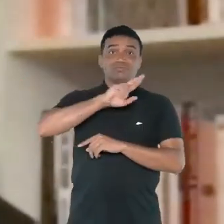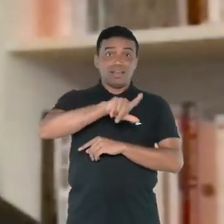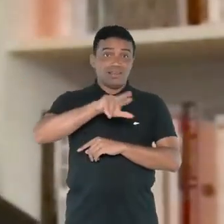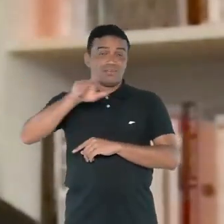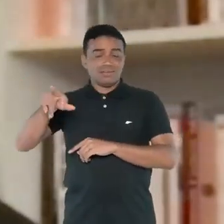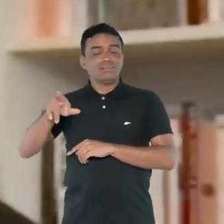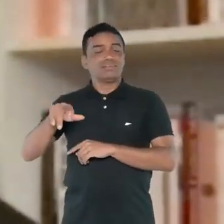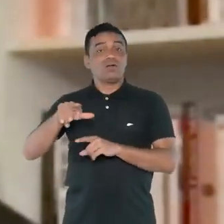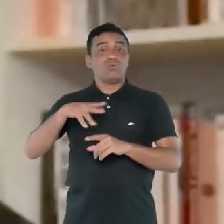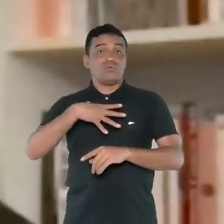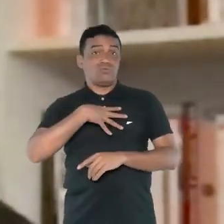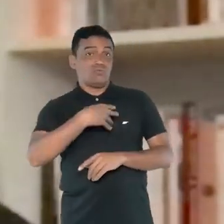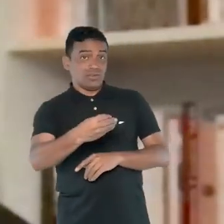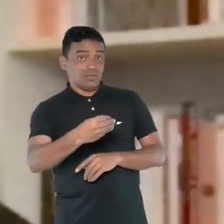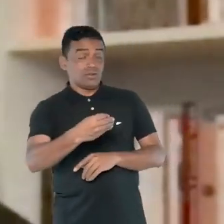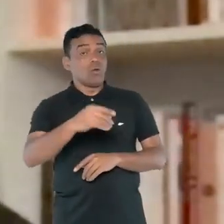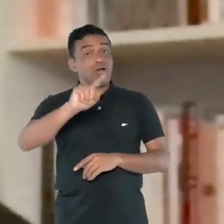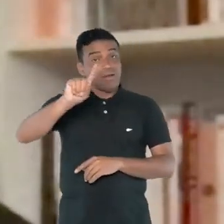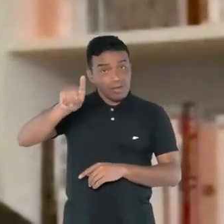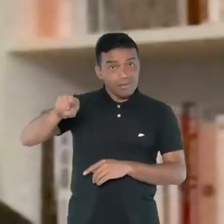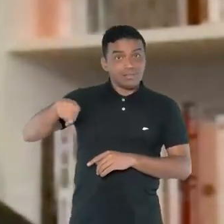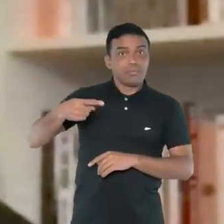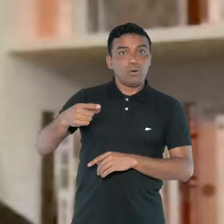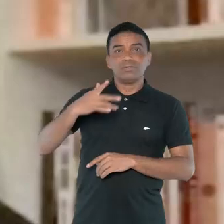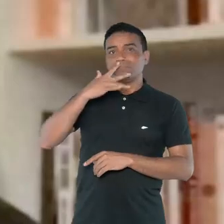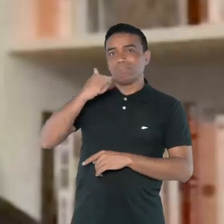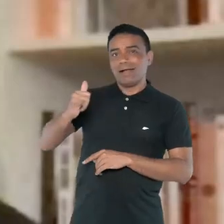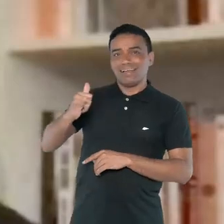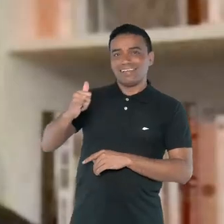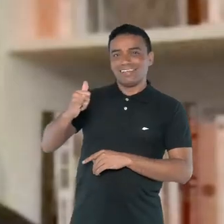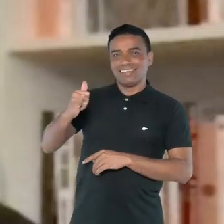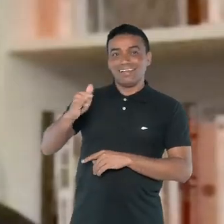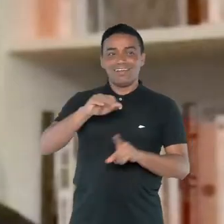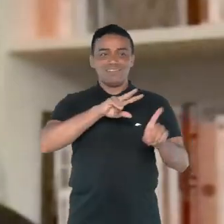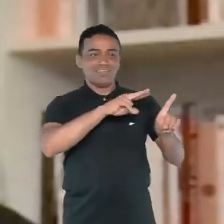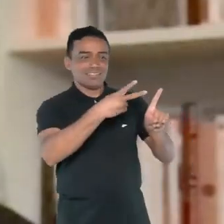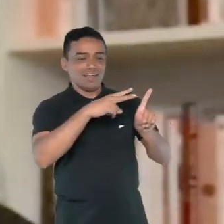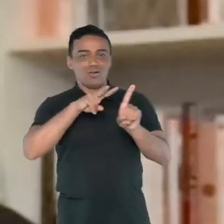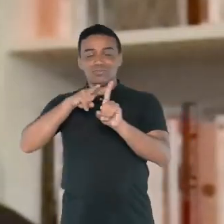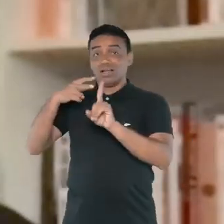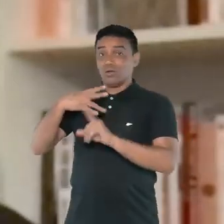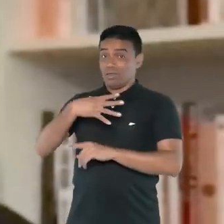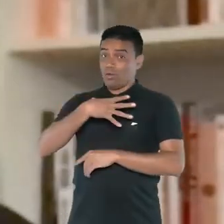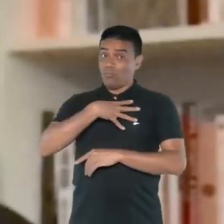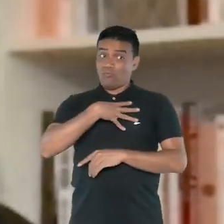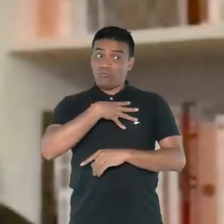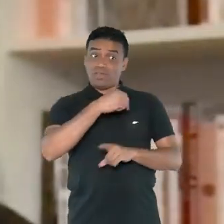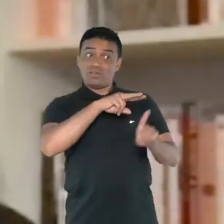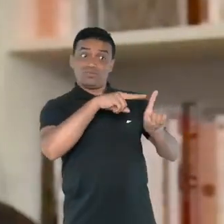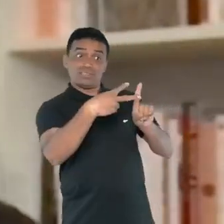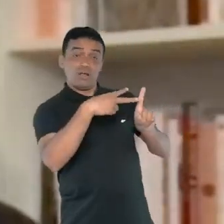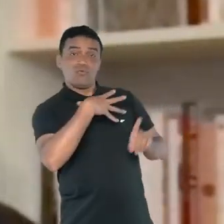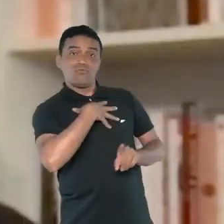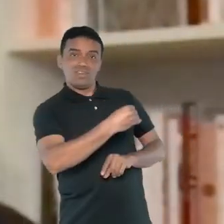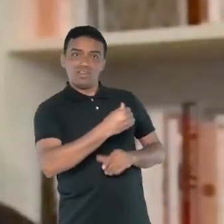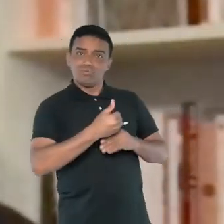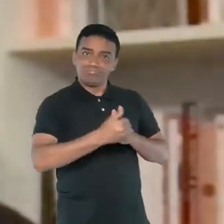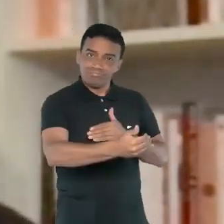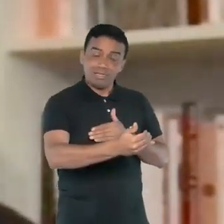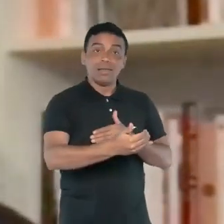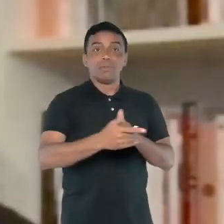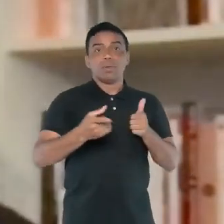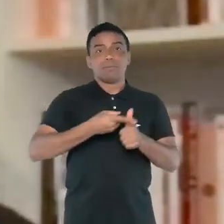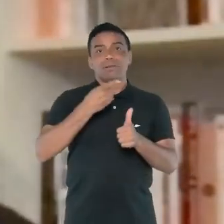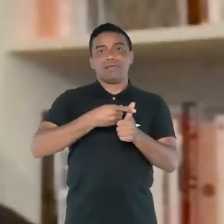filho e depois, a partir de certa altura, também como pai. Como filho, desde o início, o